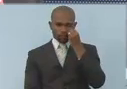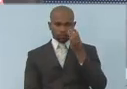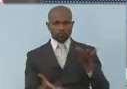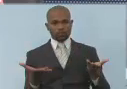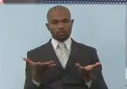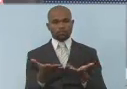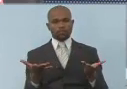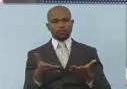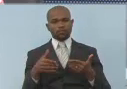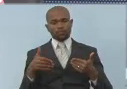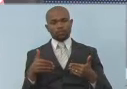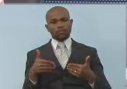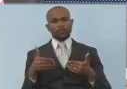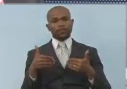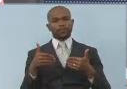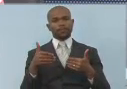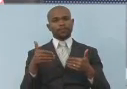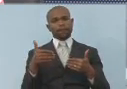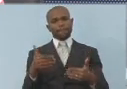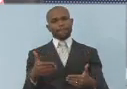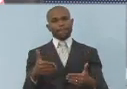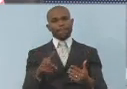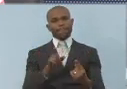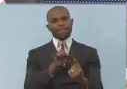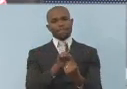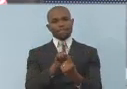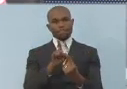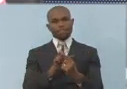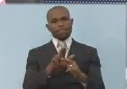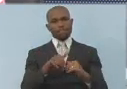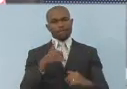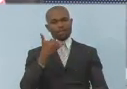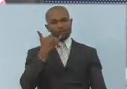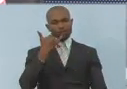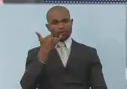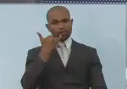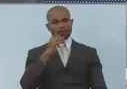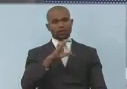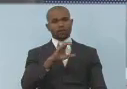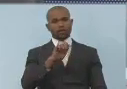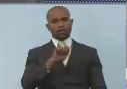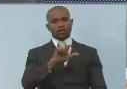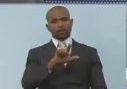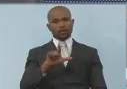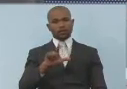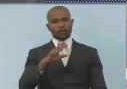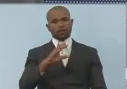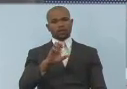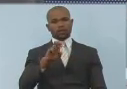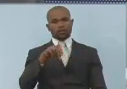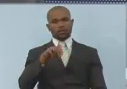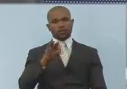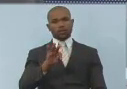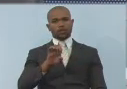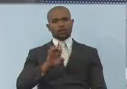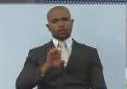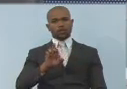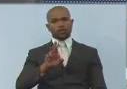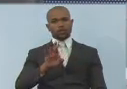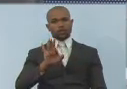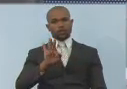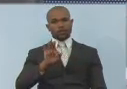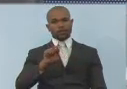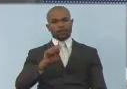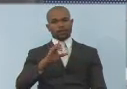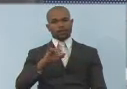a implantação do atendimento por telefone, um call center do Fácil, onde que se possa solicitar os serviços